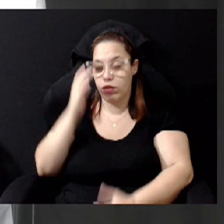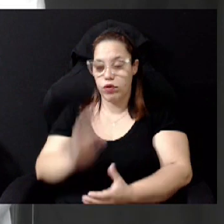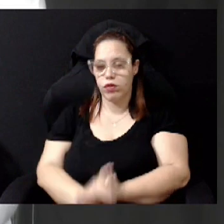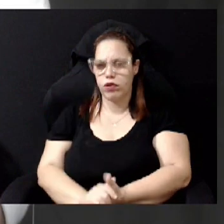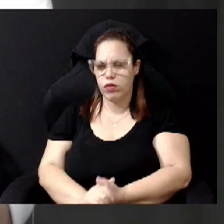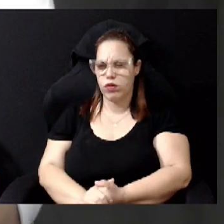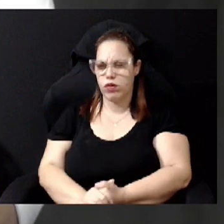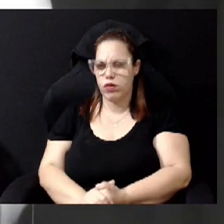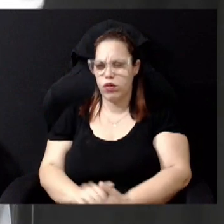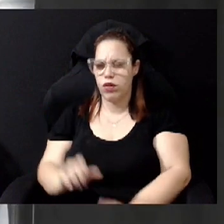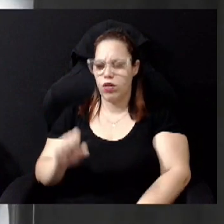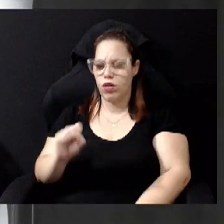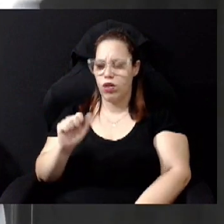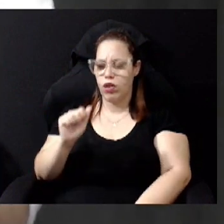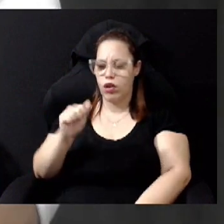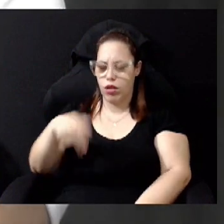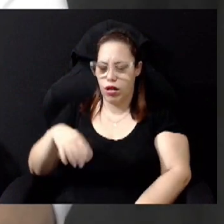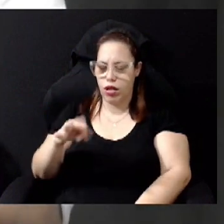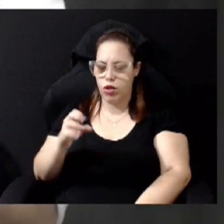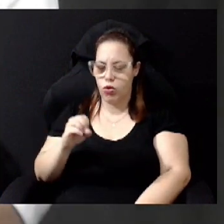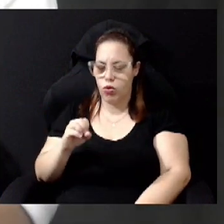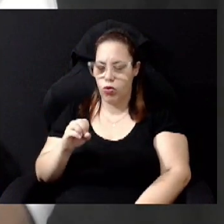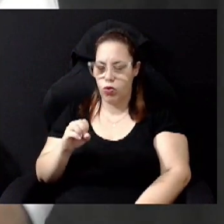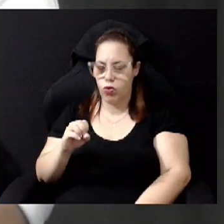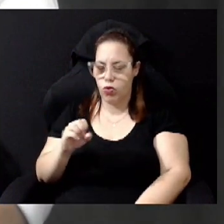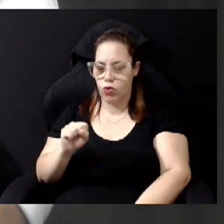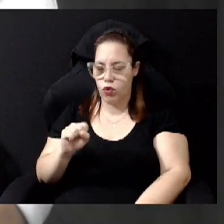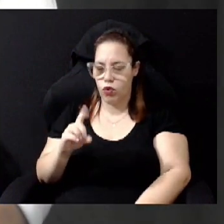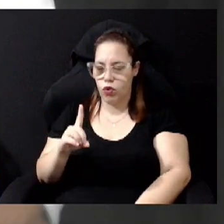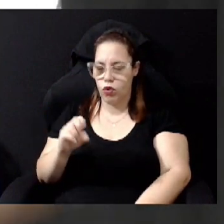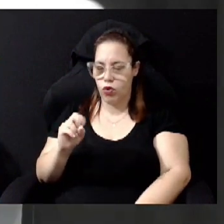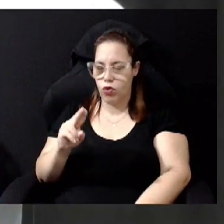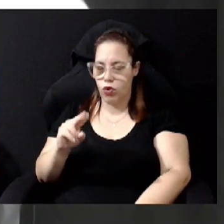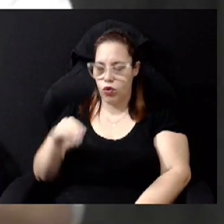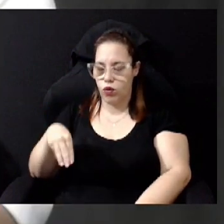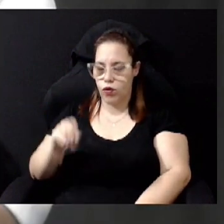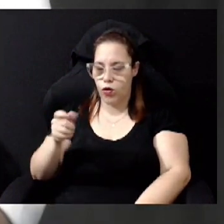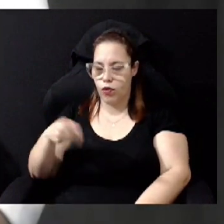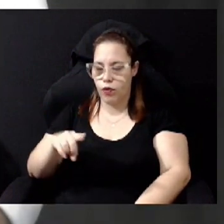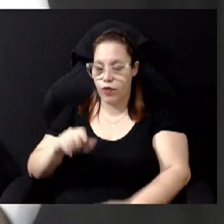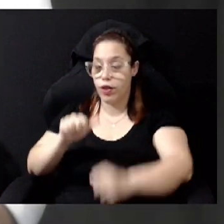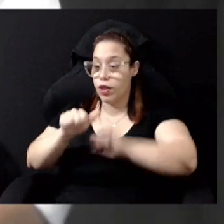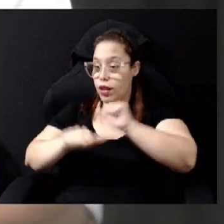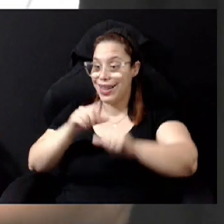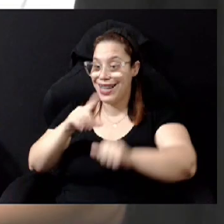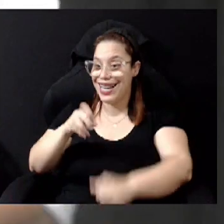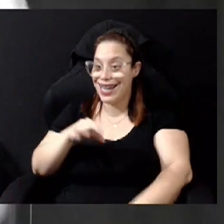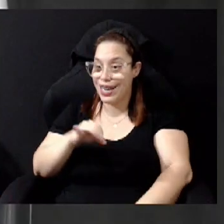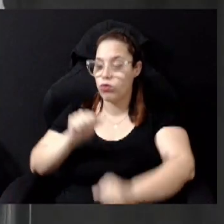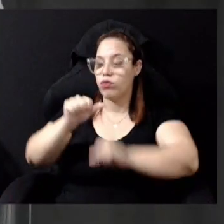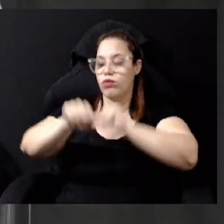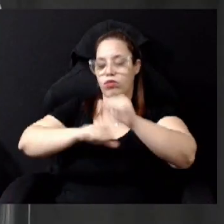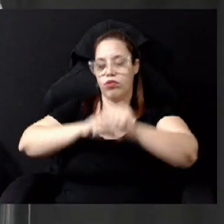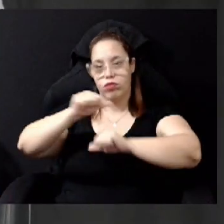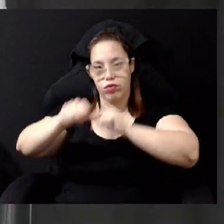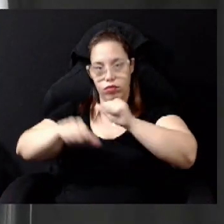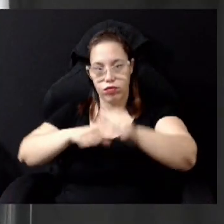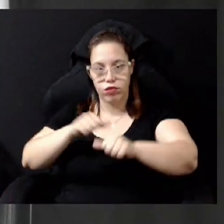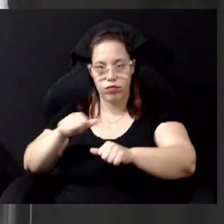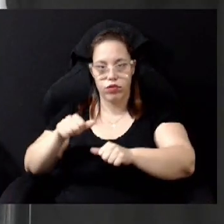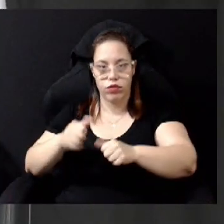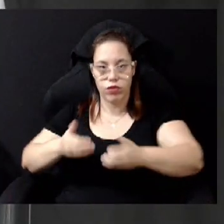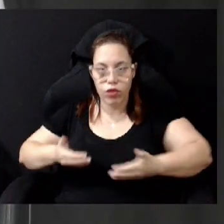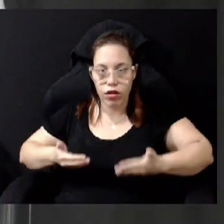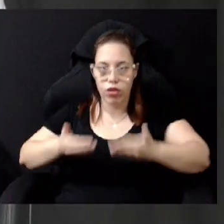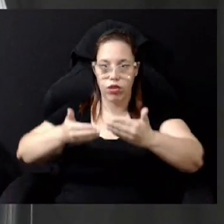Dumont. Então, qual é a nossa proposta? É transformar em distrito. E ao transformar em distrito, levar infraestrutura